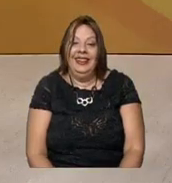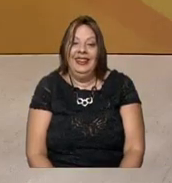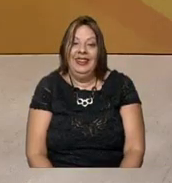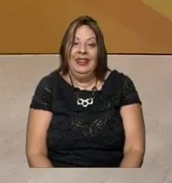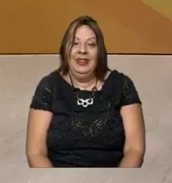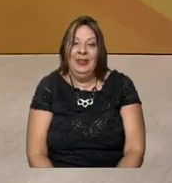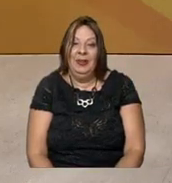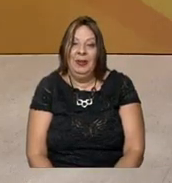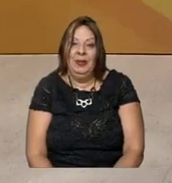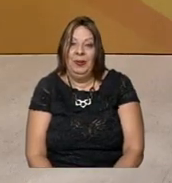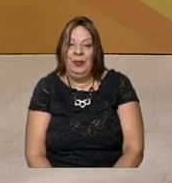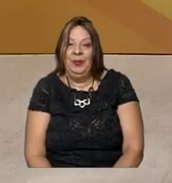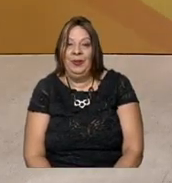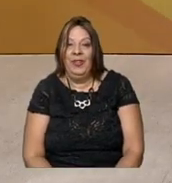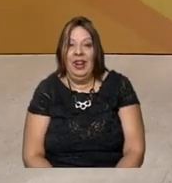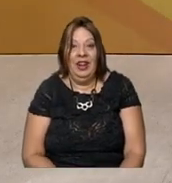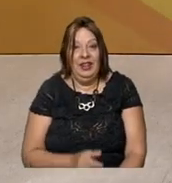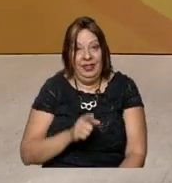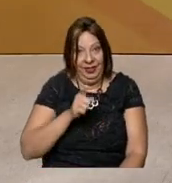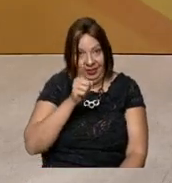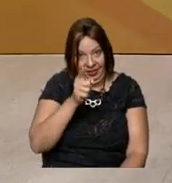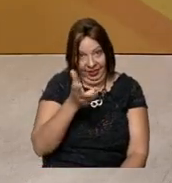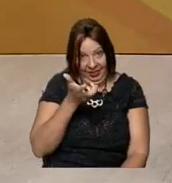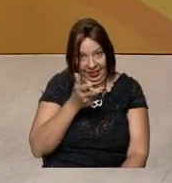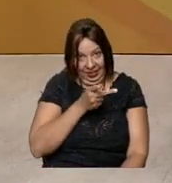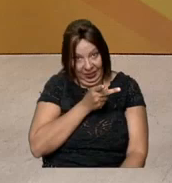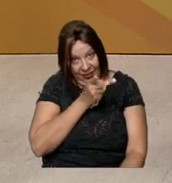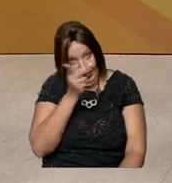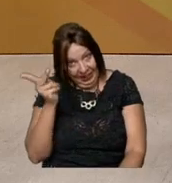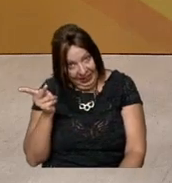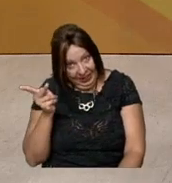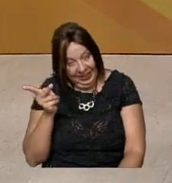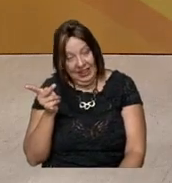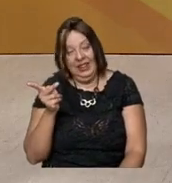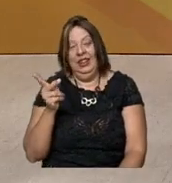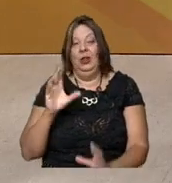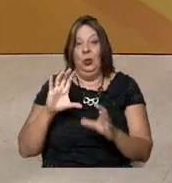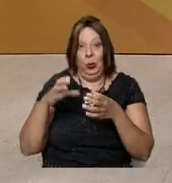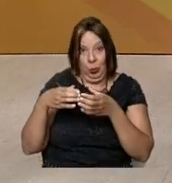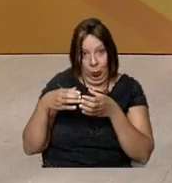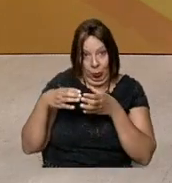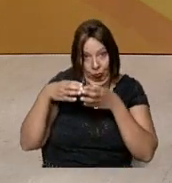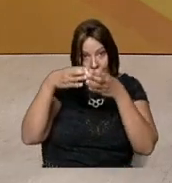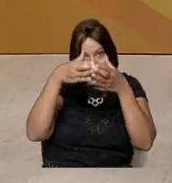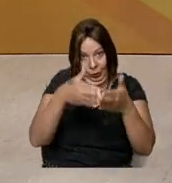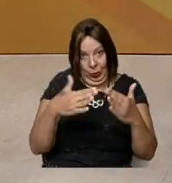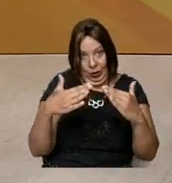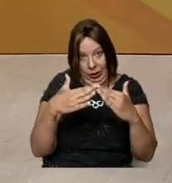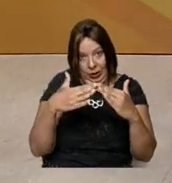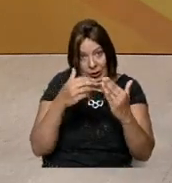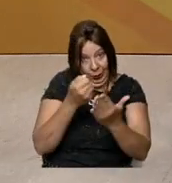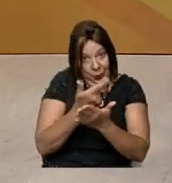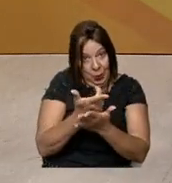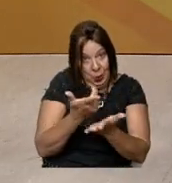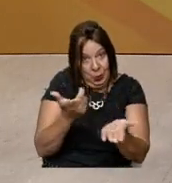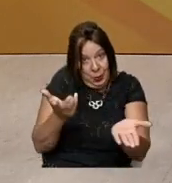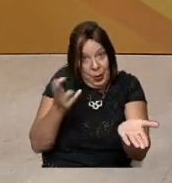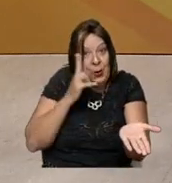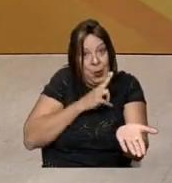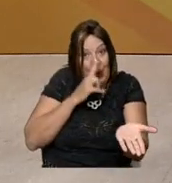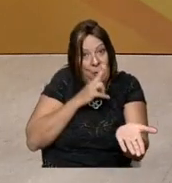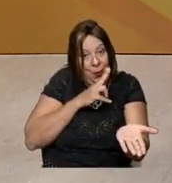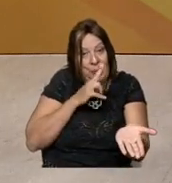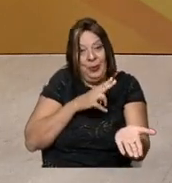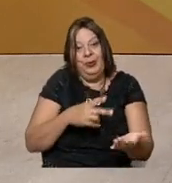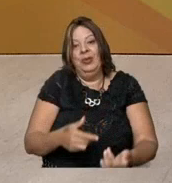Que maravilha! E você, quer a visita da caravana show? Então adquira agora mesmo seu título e o seu sonho pode ser realizado.